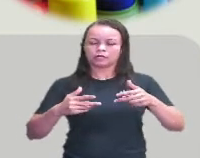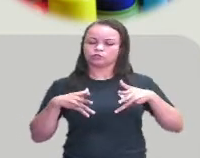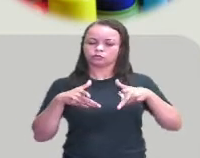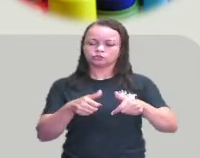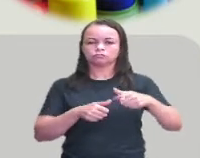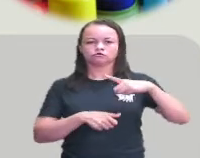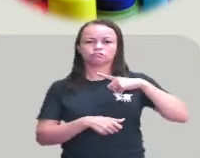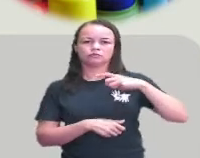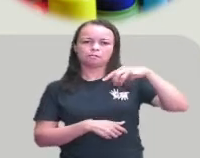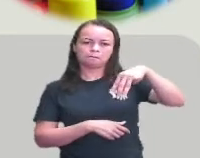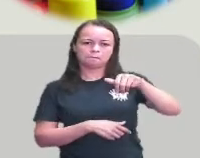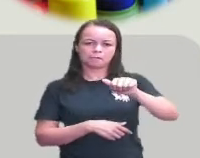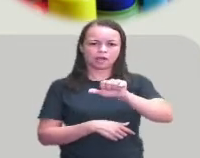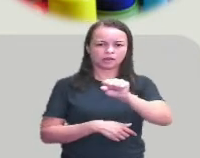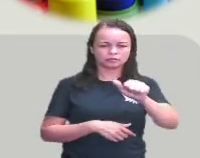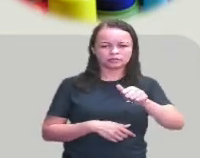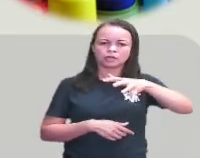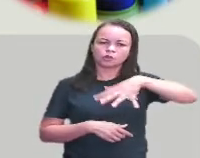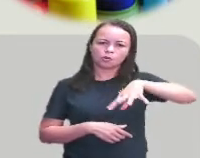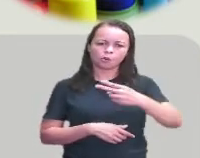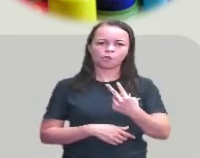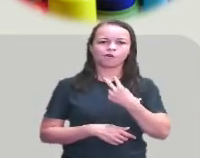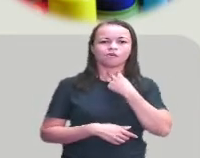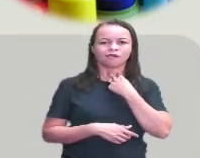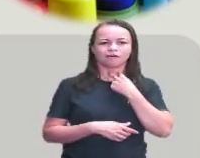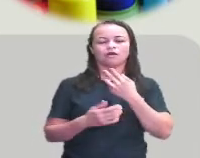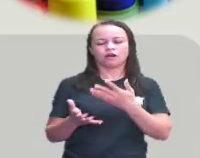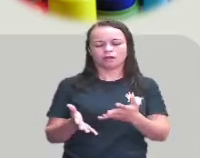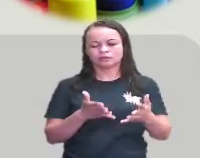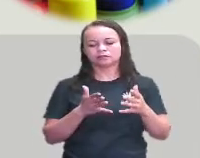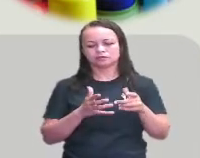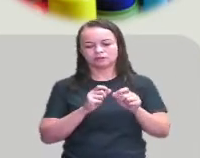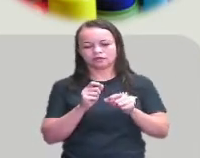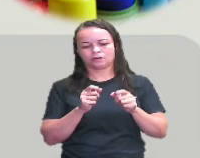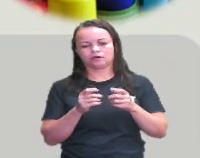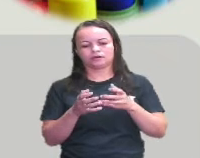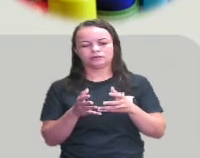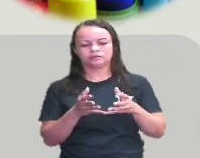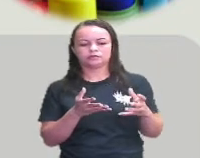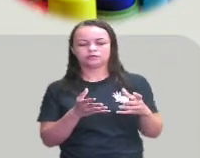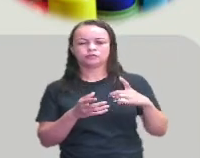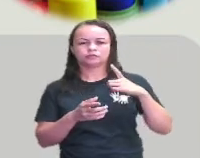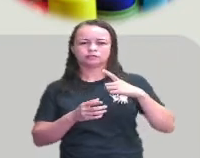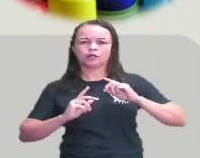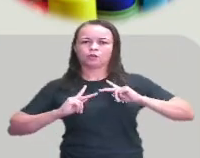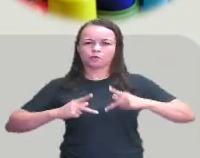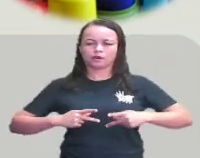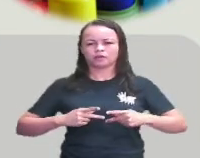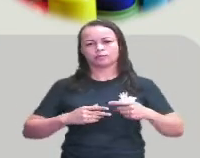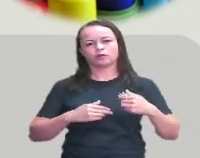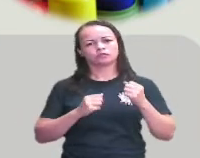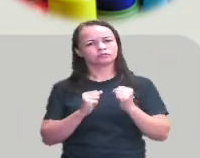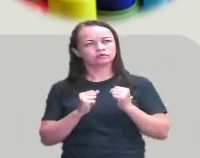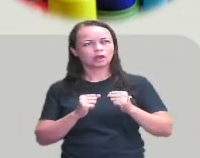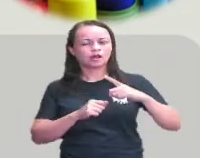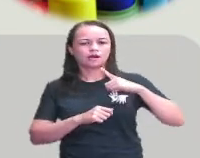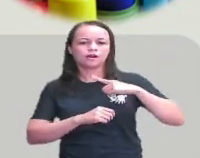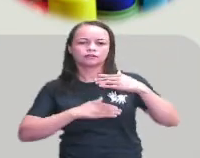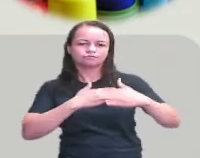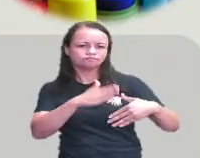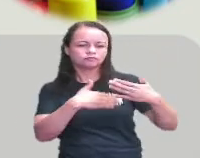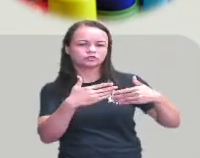no espaço. Os materiais usados nas atividades humanas podem ter diferentes origens. Quando